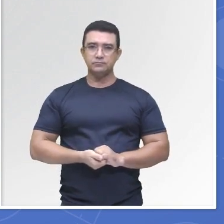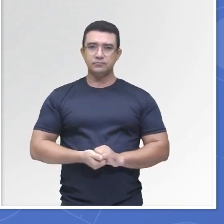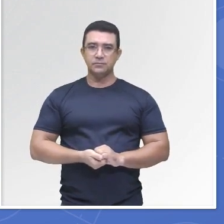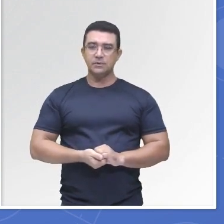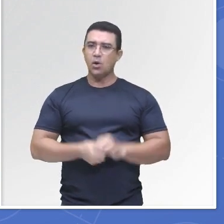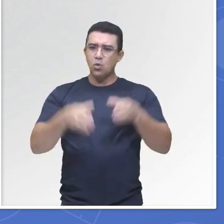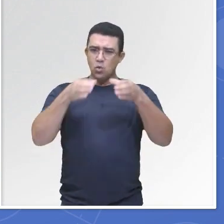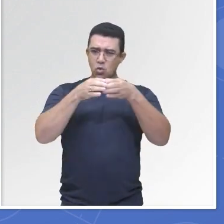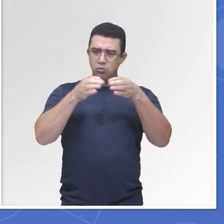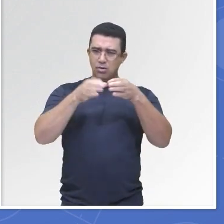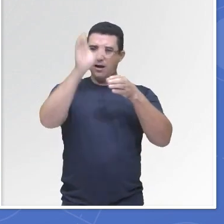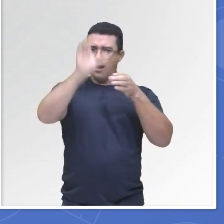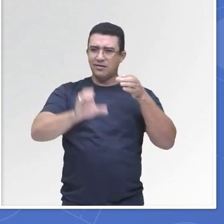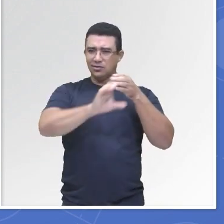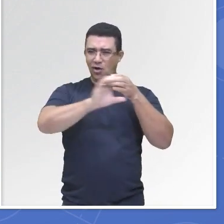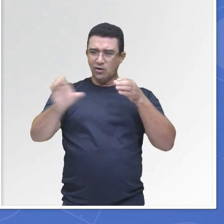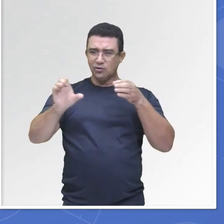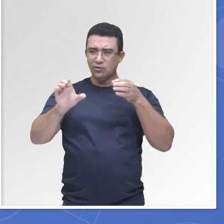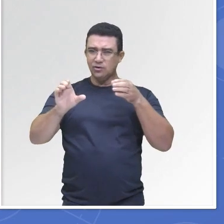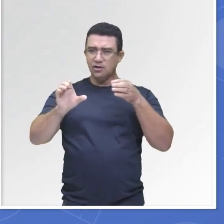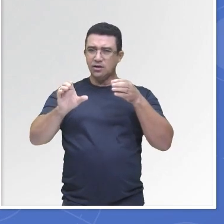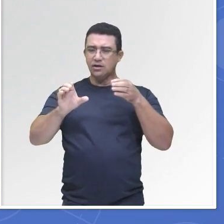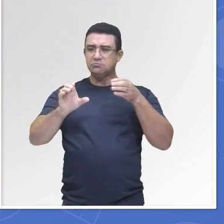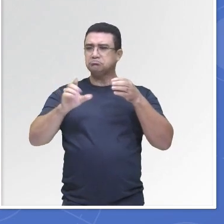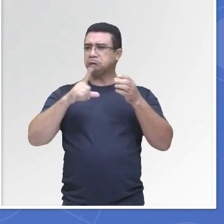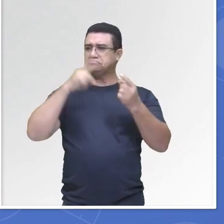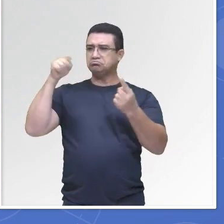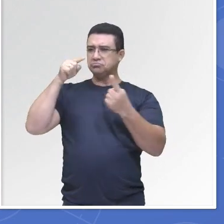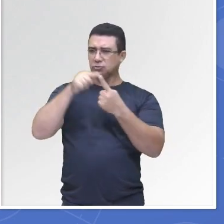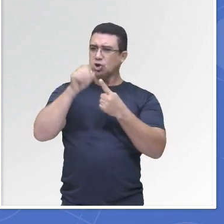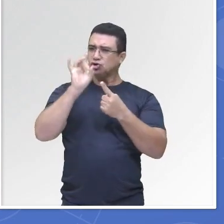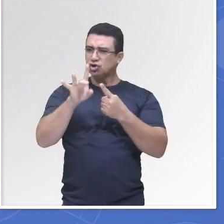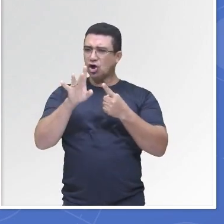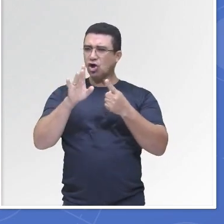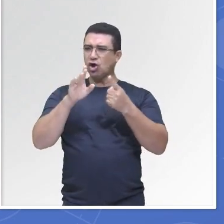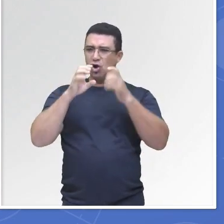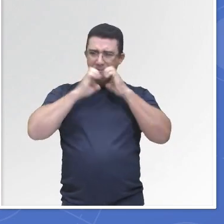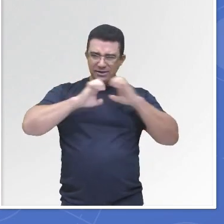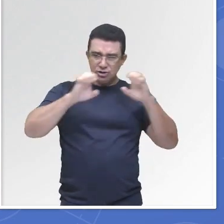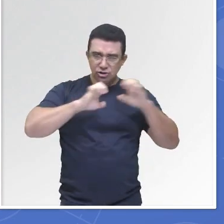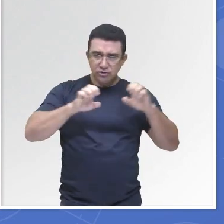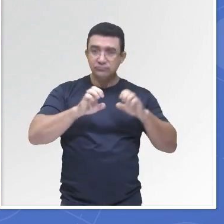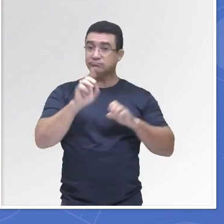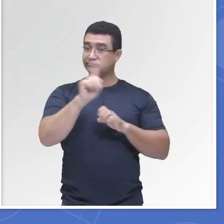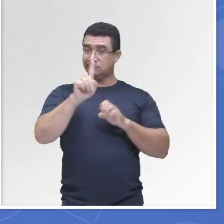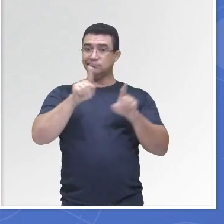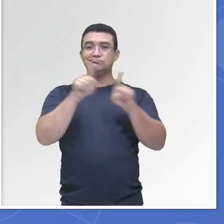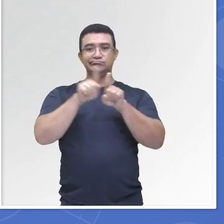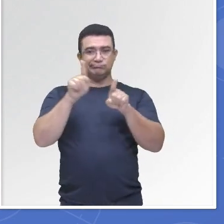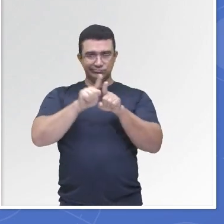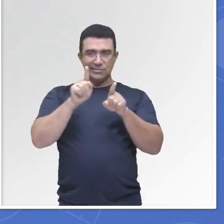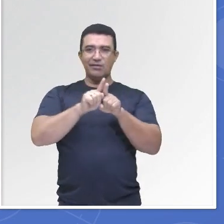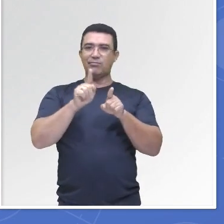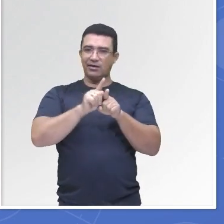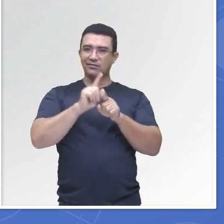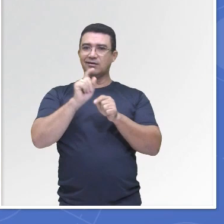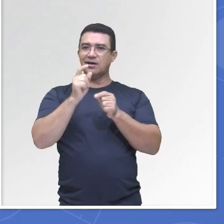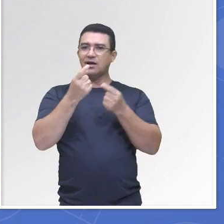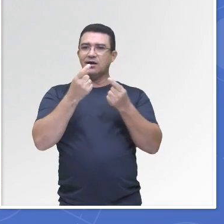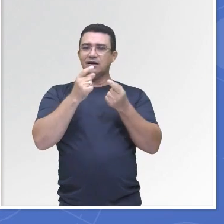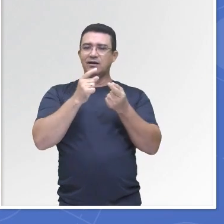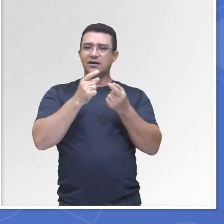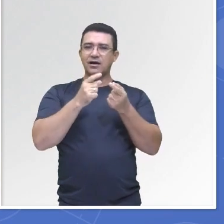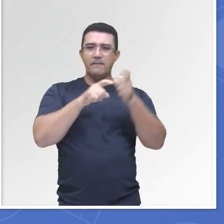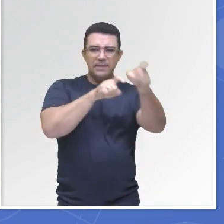membros da Igreja Católica, eles não apenas realizavam esse processo de catequização, eles tentavam investir na agricultura e na exploração das